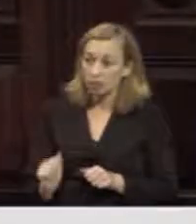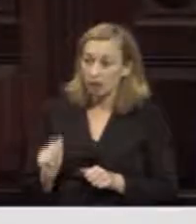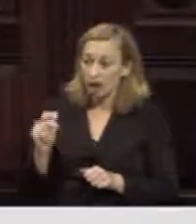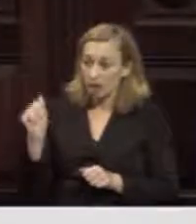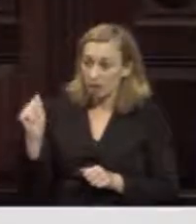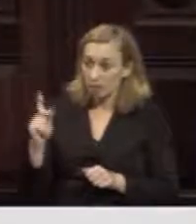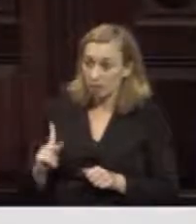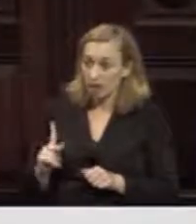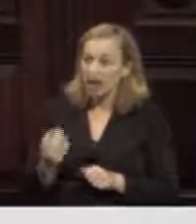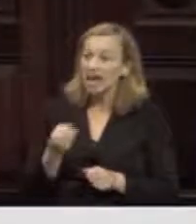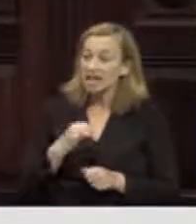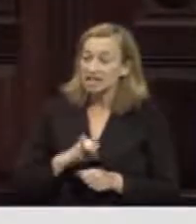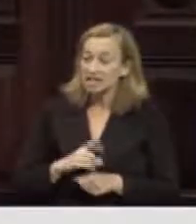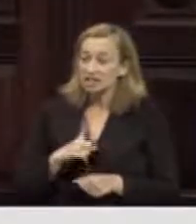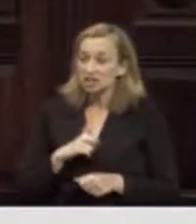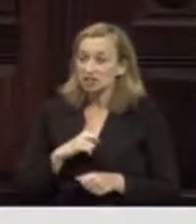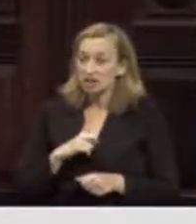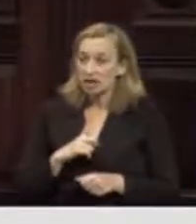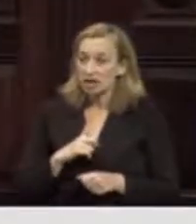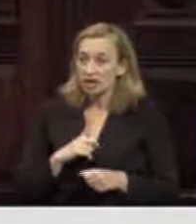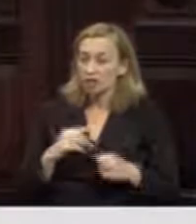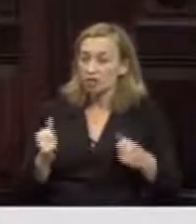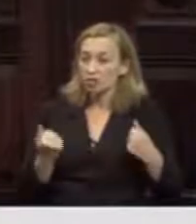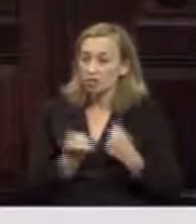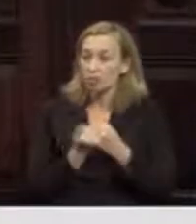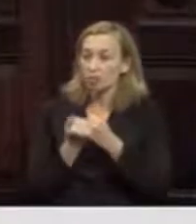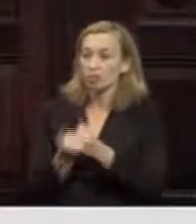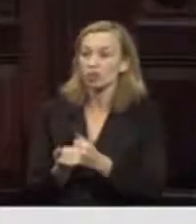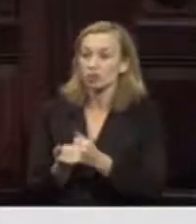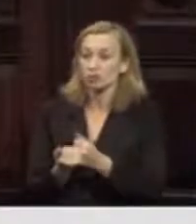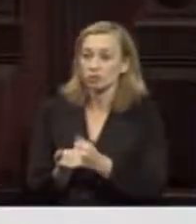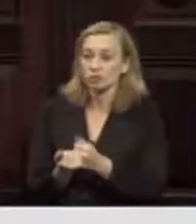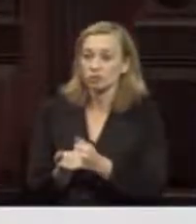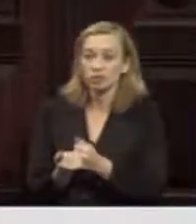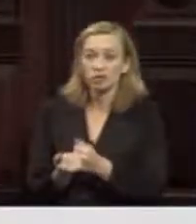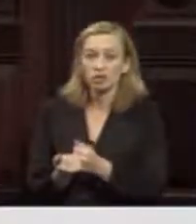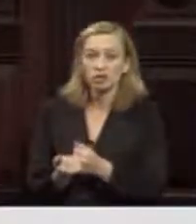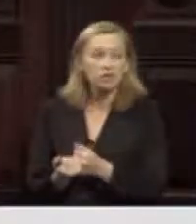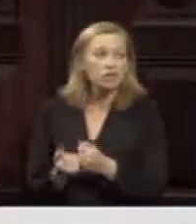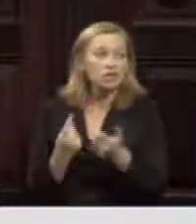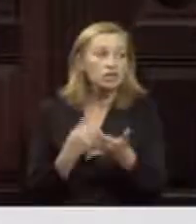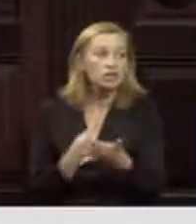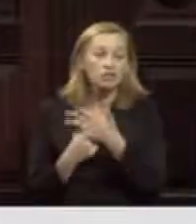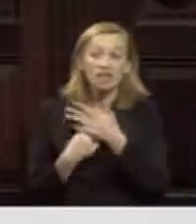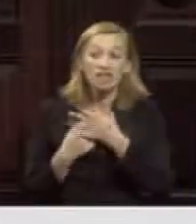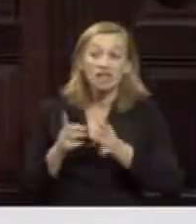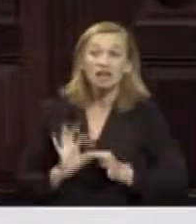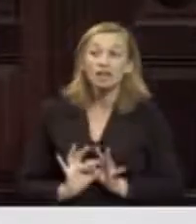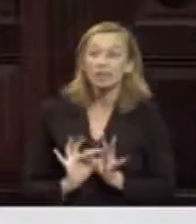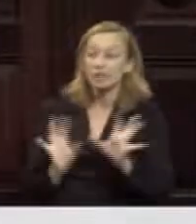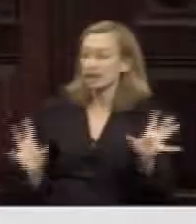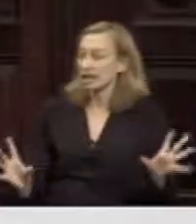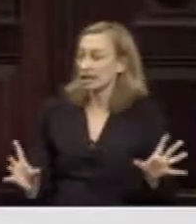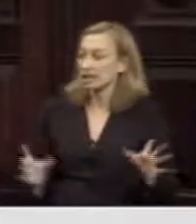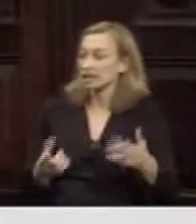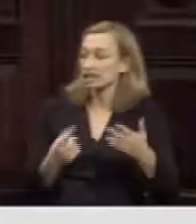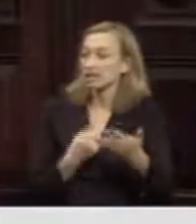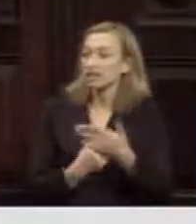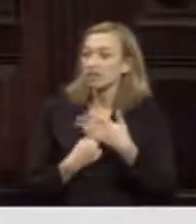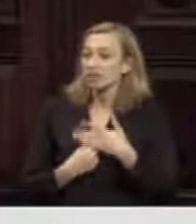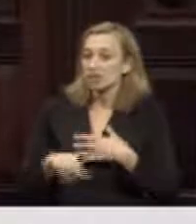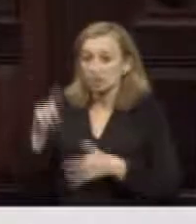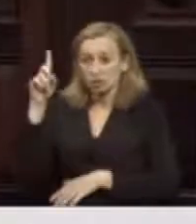de Janeiro, que sempre foi vanguarda no Brasil na defesa das liberdades, na defesa dos direitos de